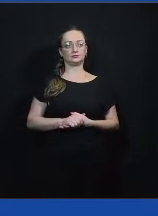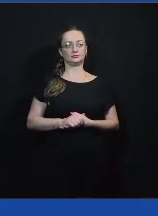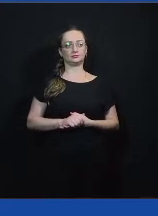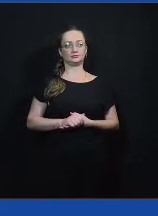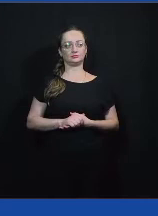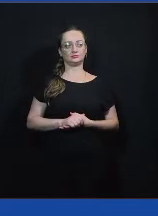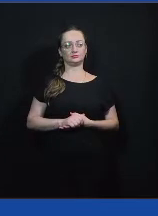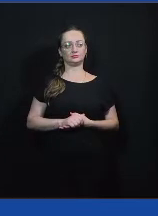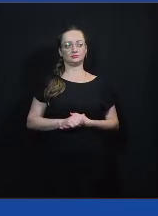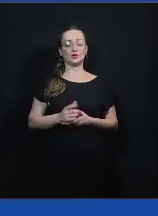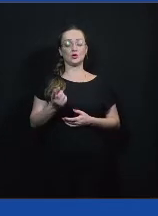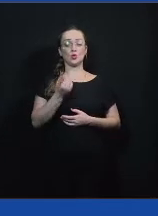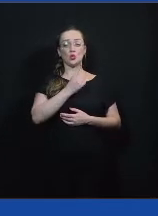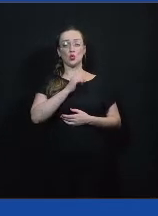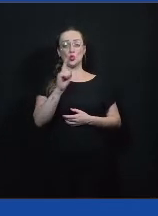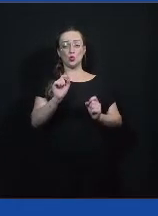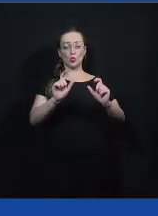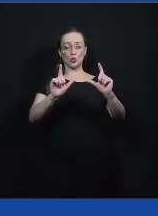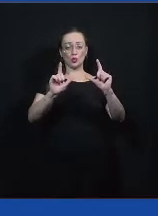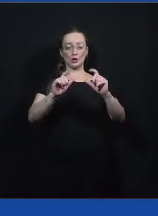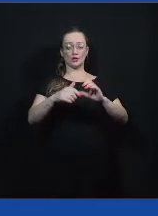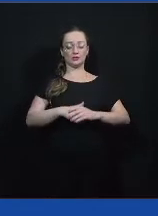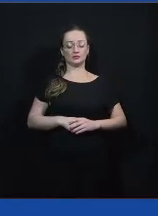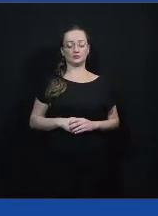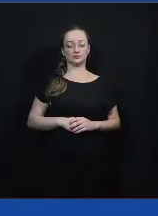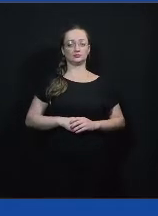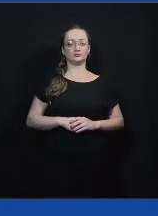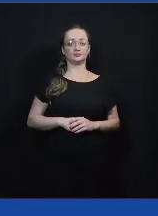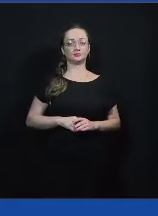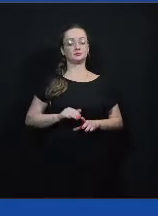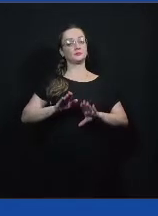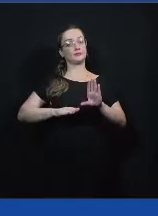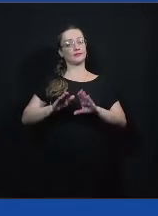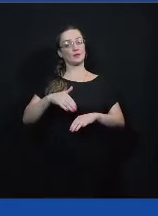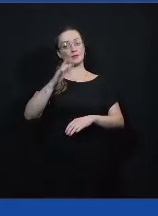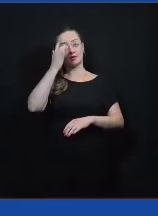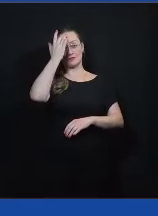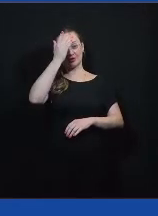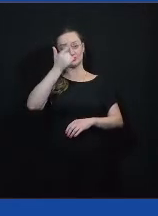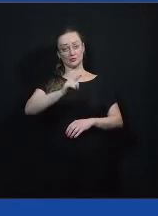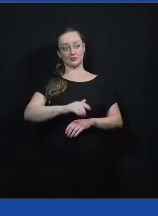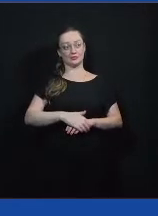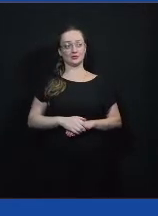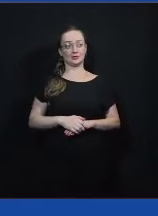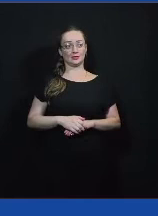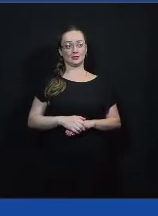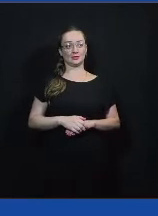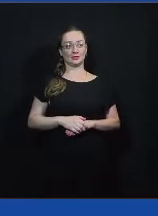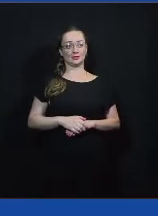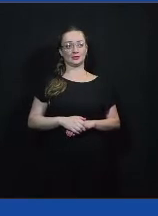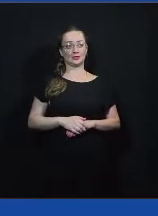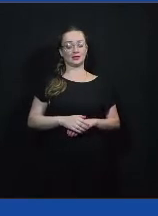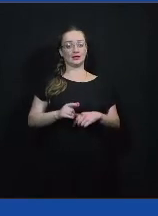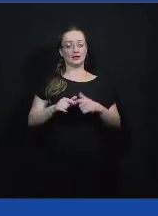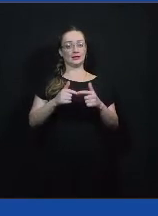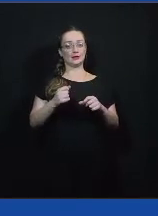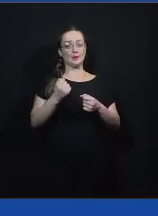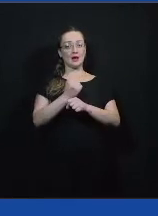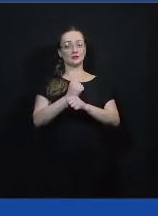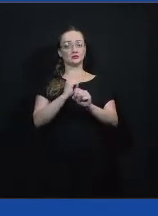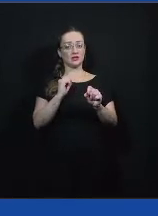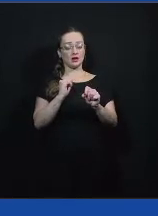fala nosso último Card esse Olá tudo bem abolição do trabalho escravo